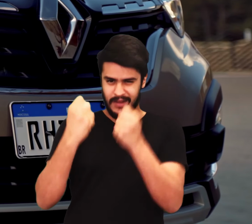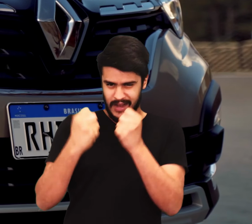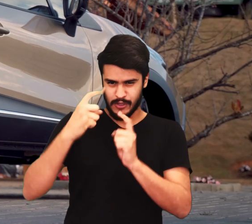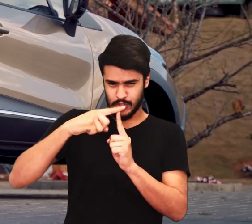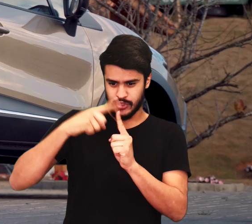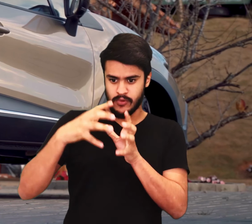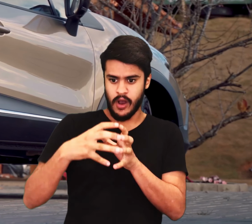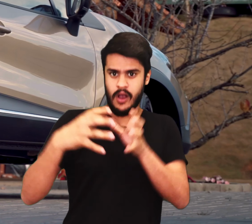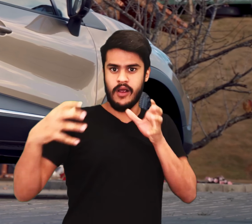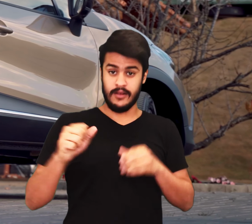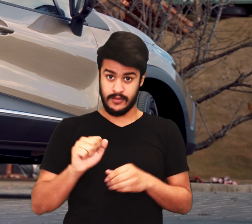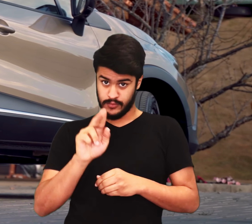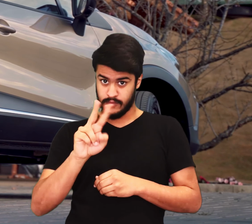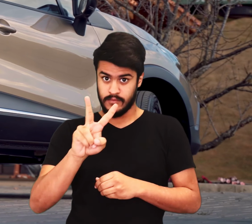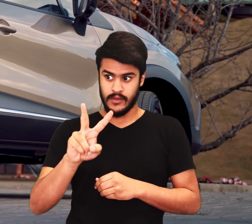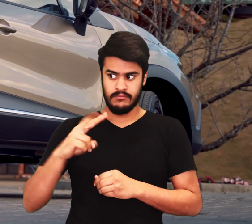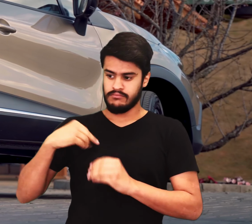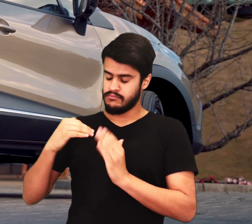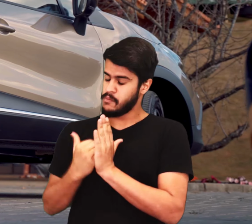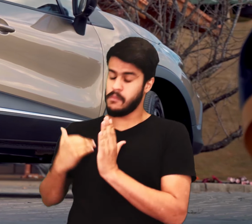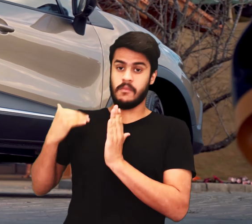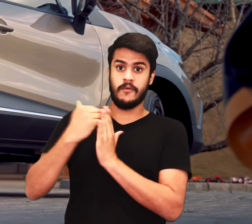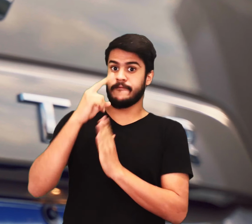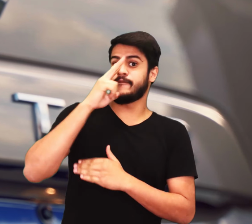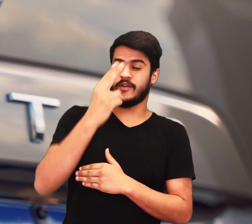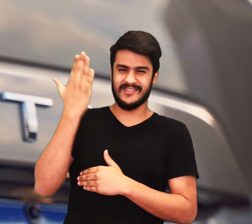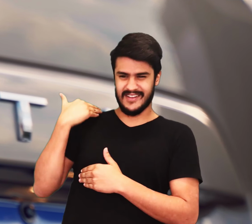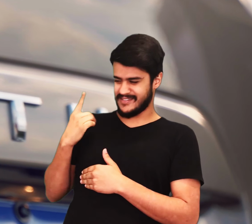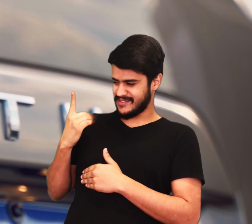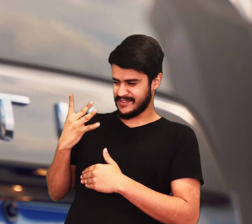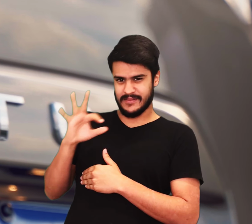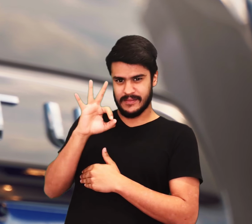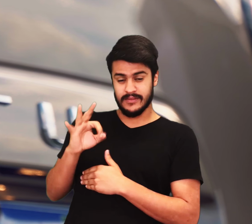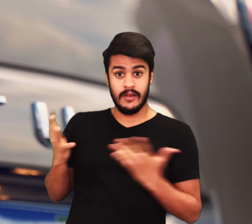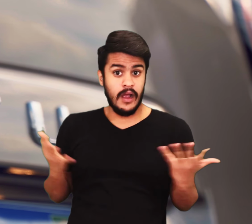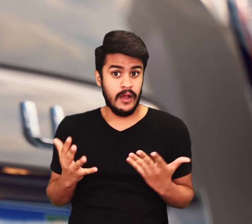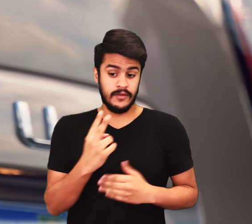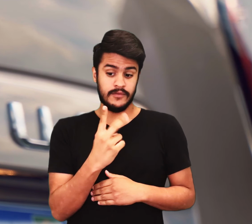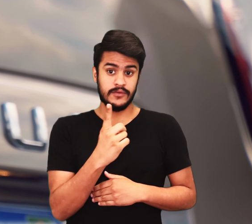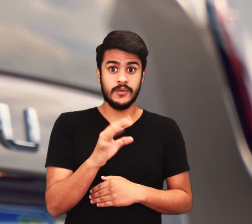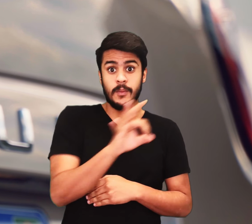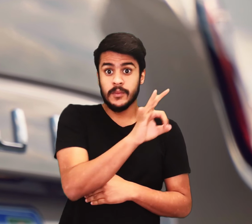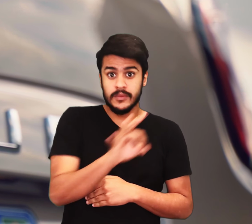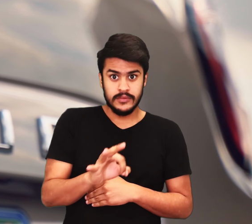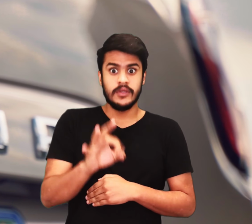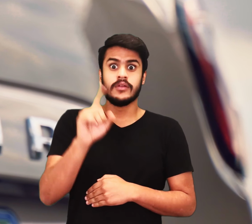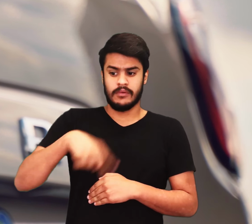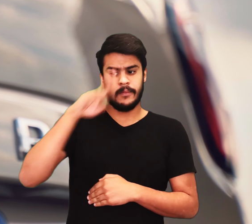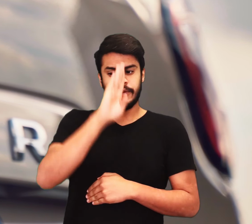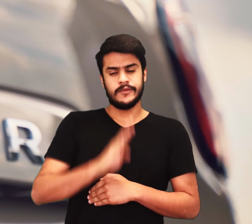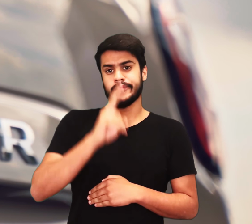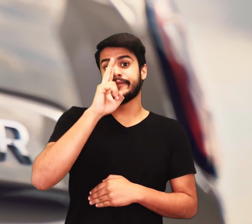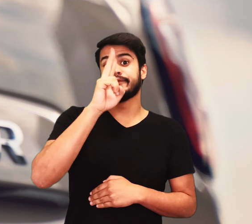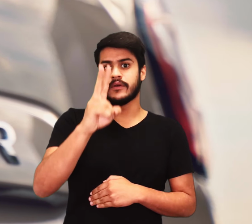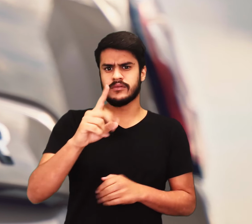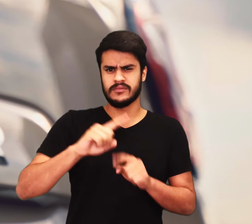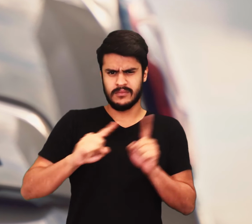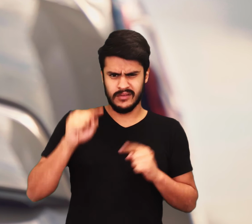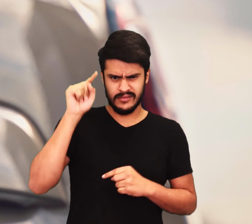assombrosa. De 14% para 25%, praticamente um quarto do mercado do Brasil inteiro.